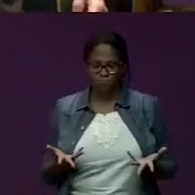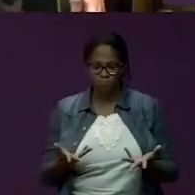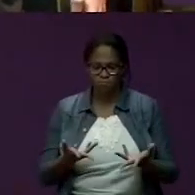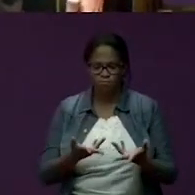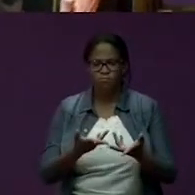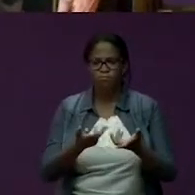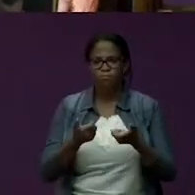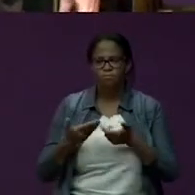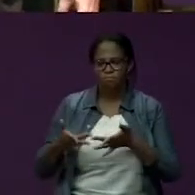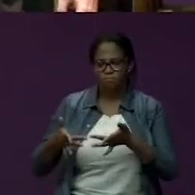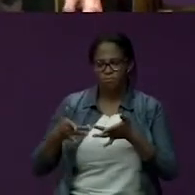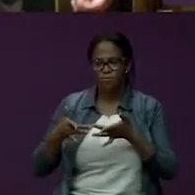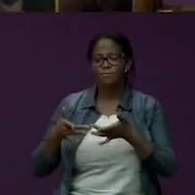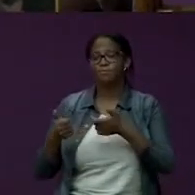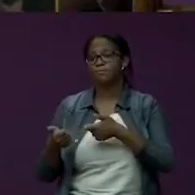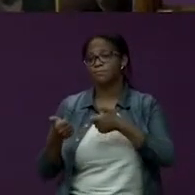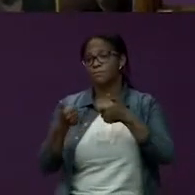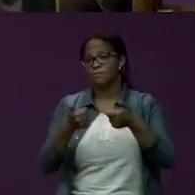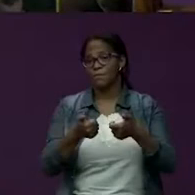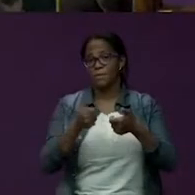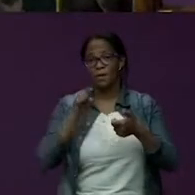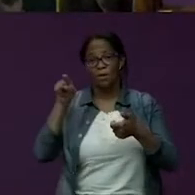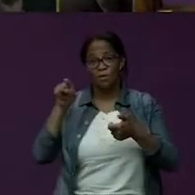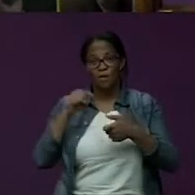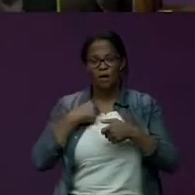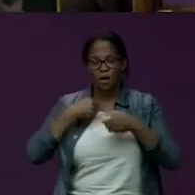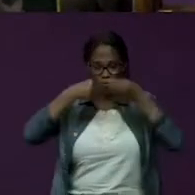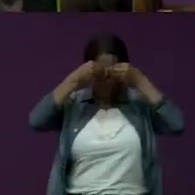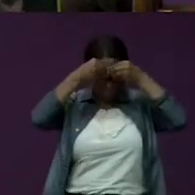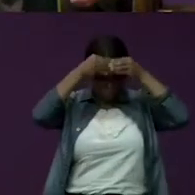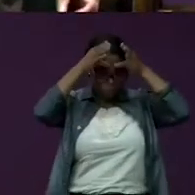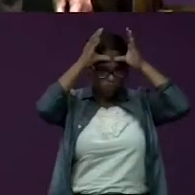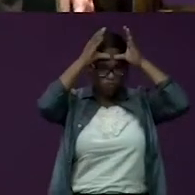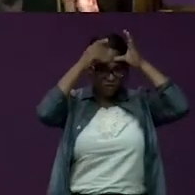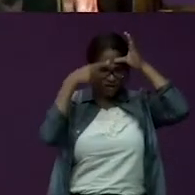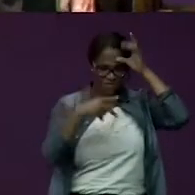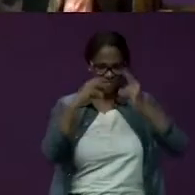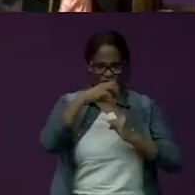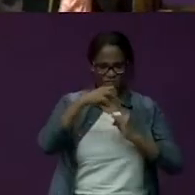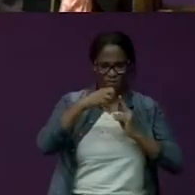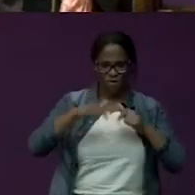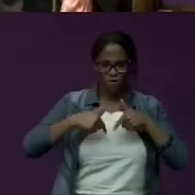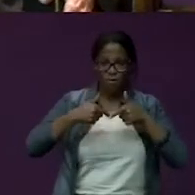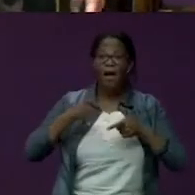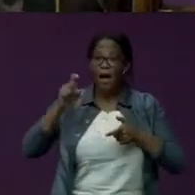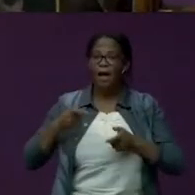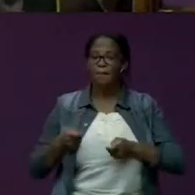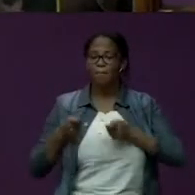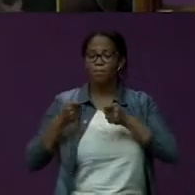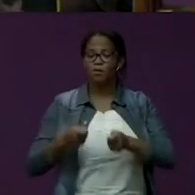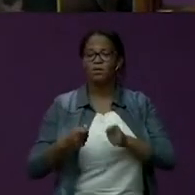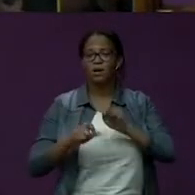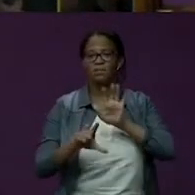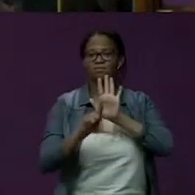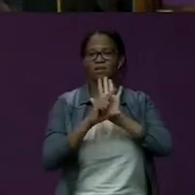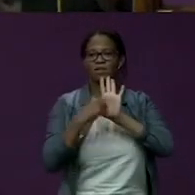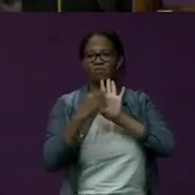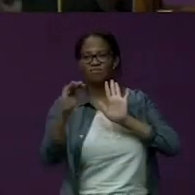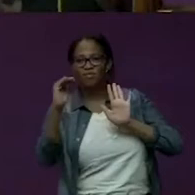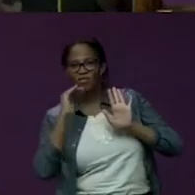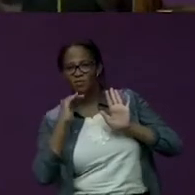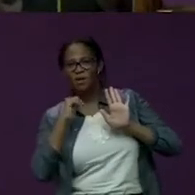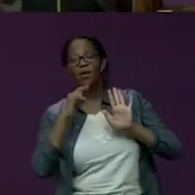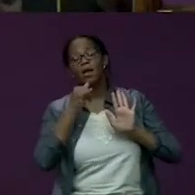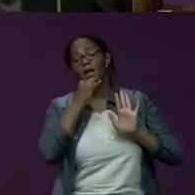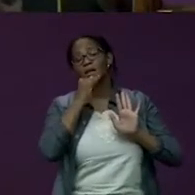aperfeiçoado, fazer com que os nossos conhecimentos se transformem em posicionamentos legais, como foi o caso do projeto